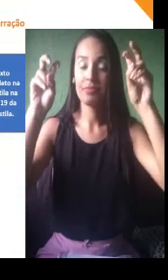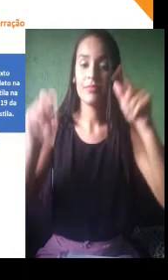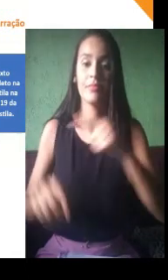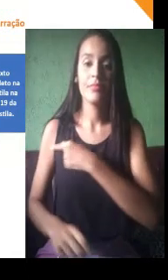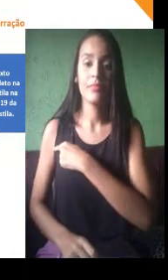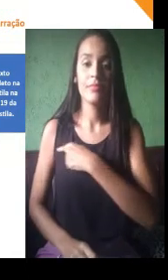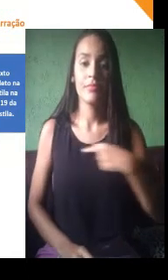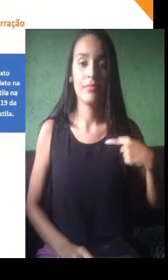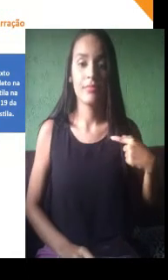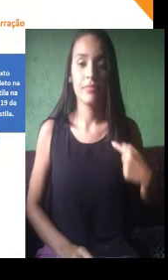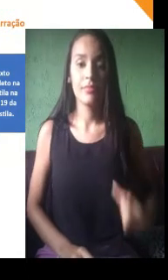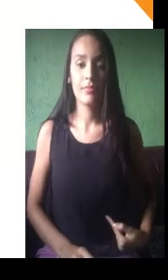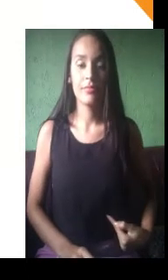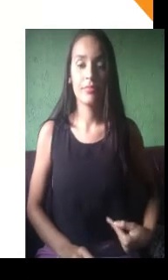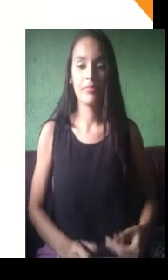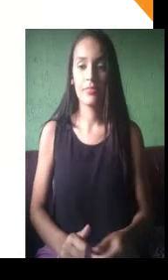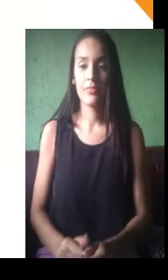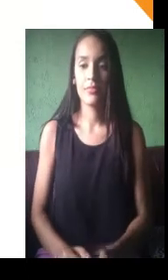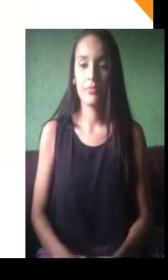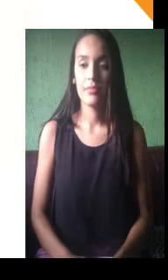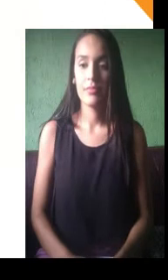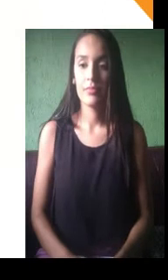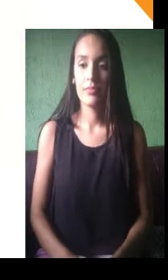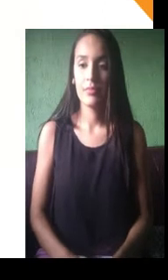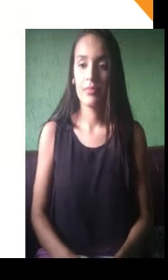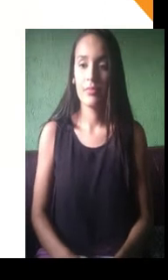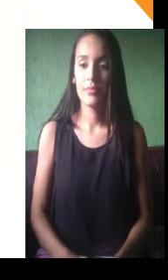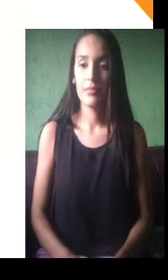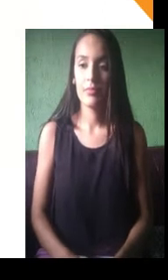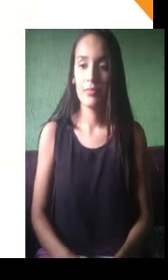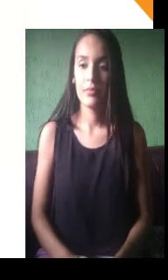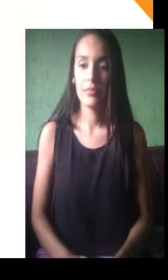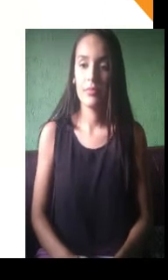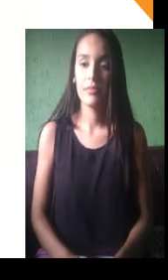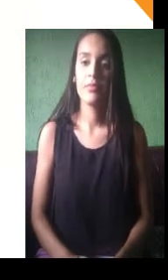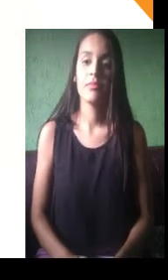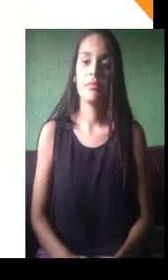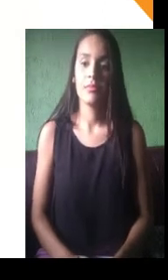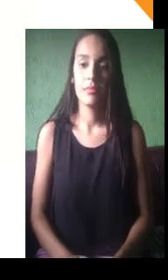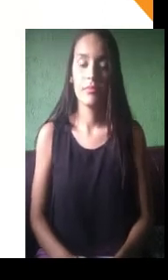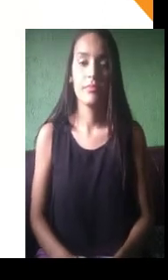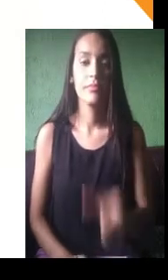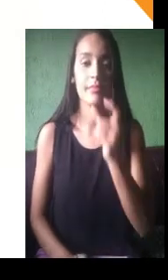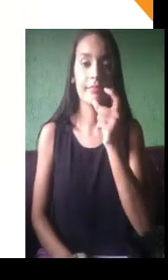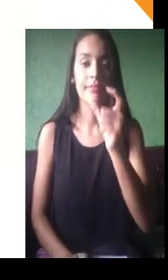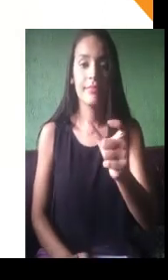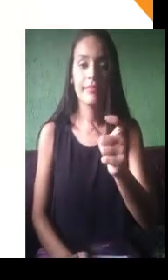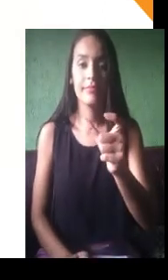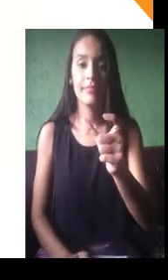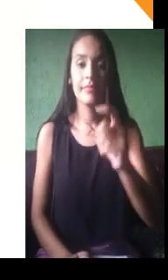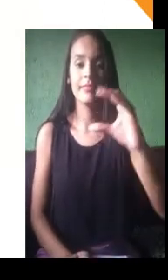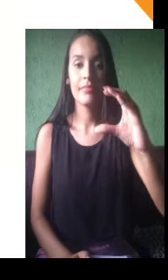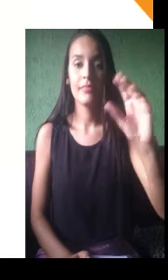defesa de Galvão Bueno. No anterior, que era o poema, eu tenho passagens de narração e